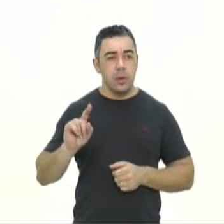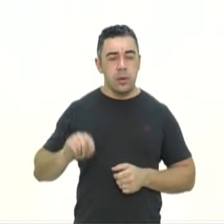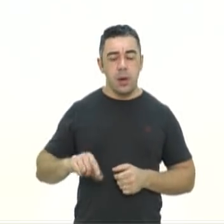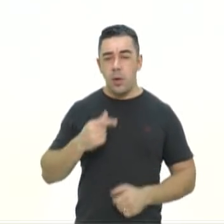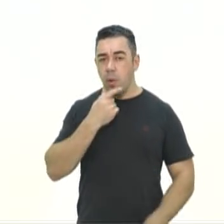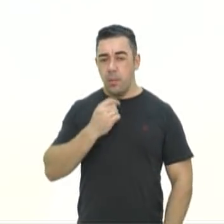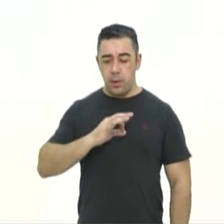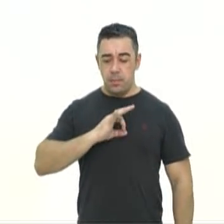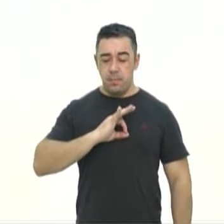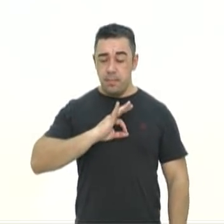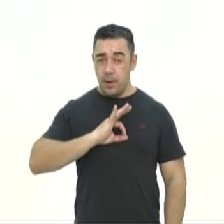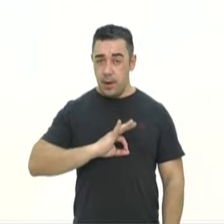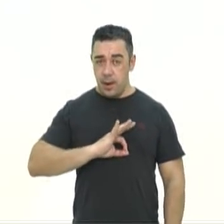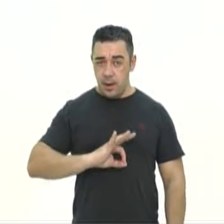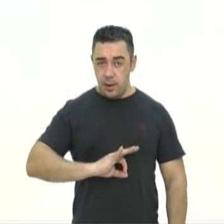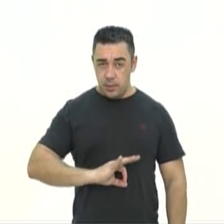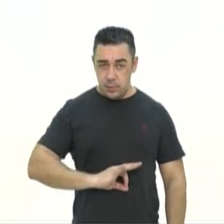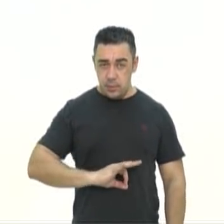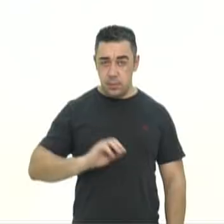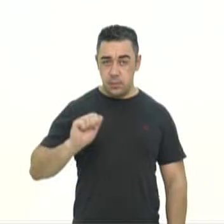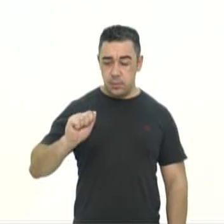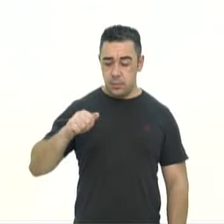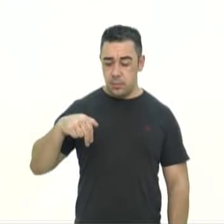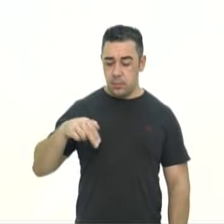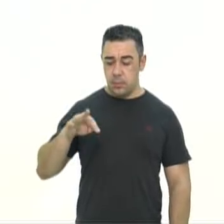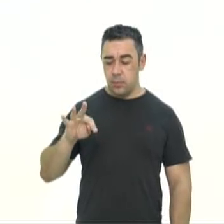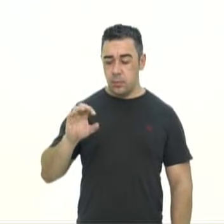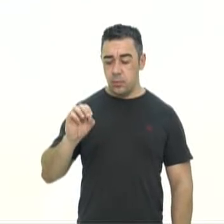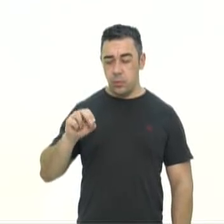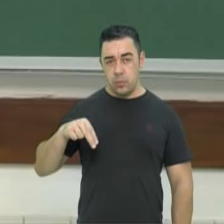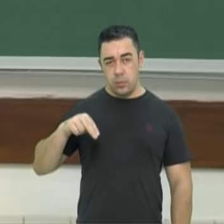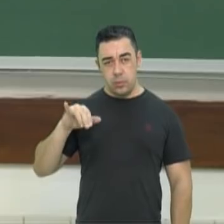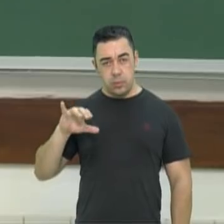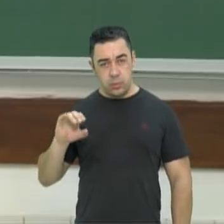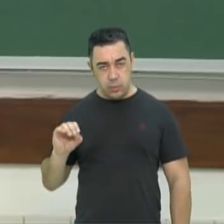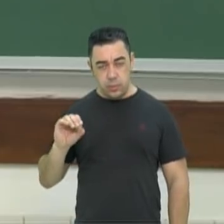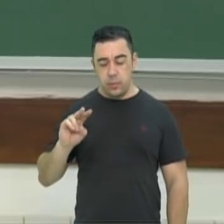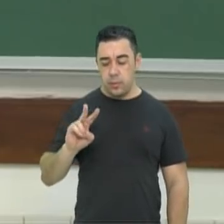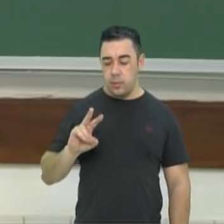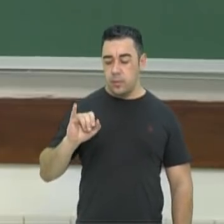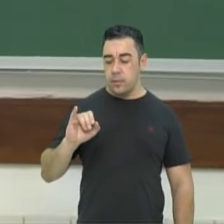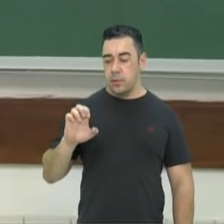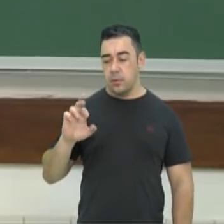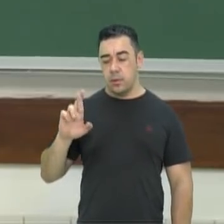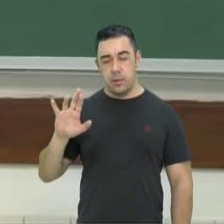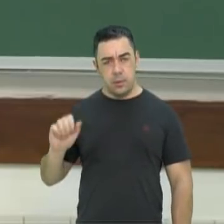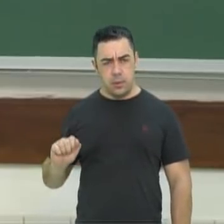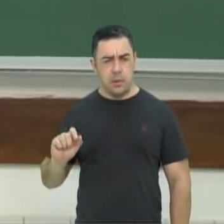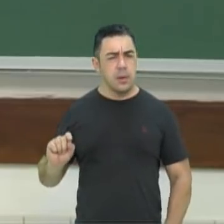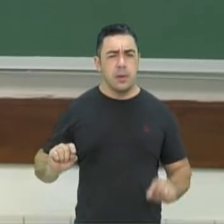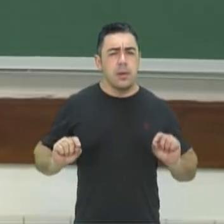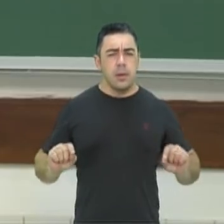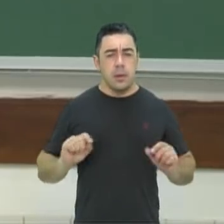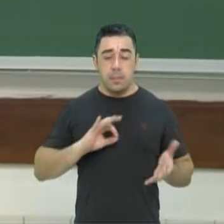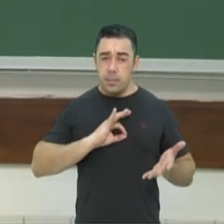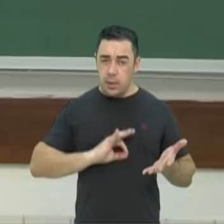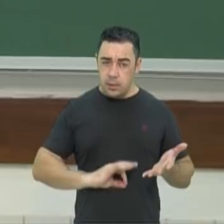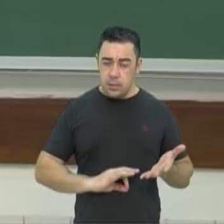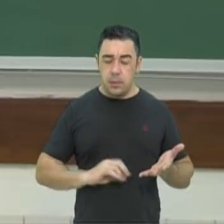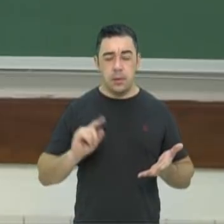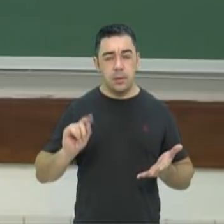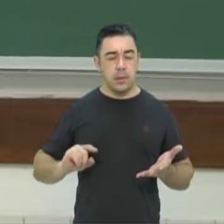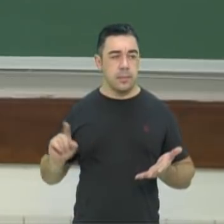Antônio Vieira. Então, a gente vai conhecer essas duas coisas. O contexto de produção desse sermão e também sobre o autor. Quem é o autor? Padre